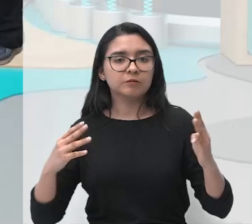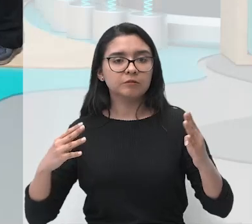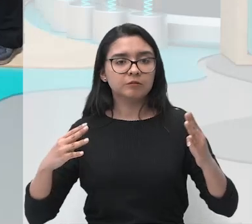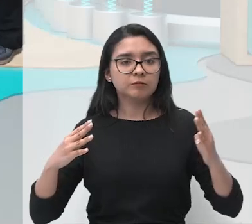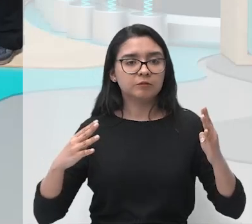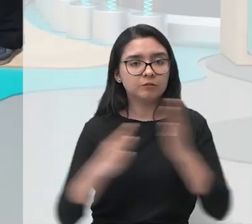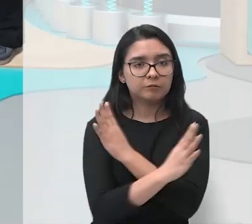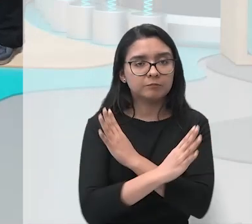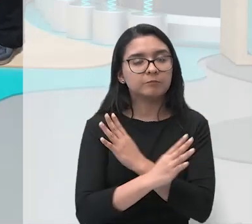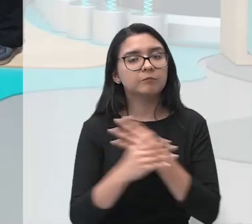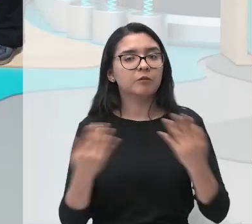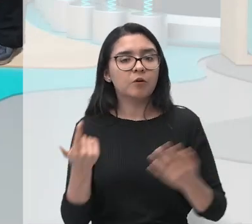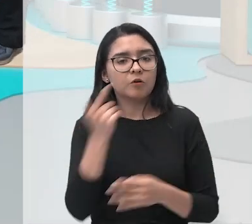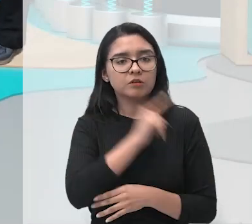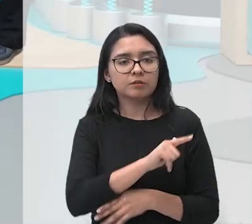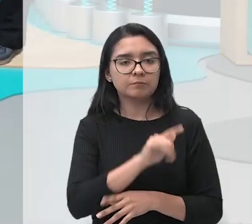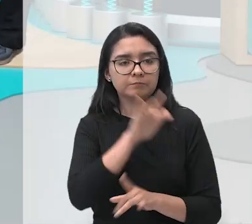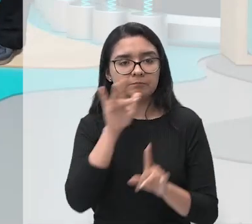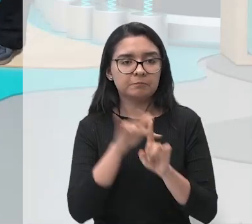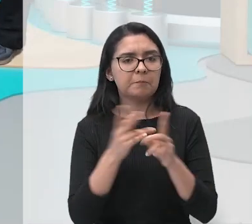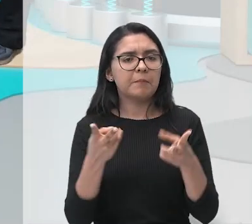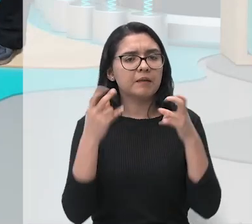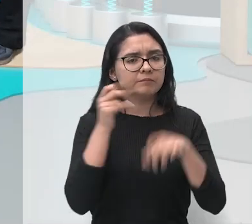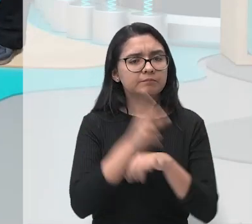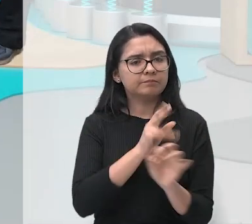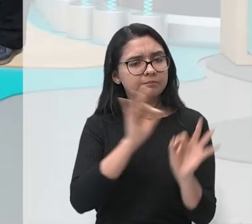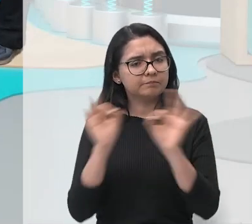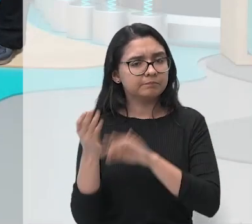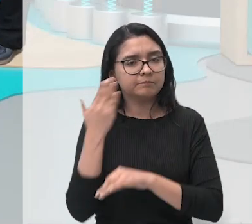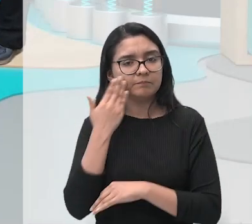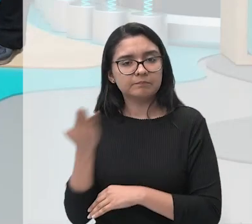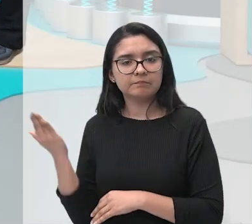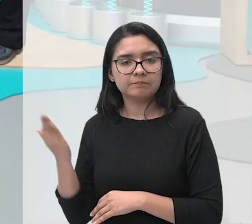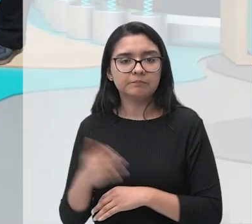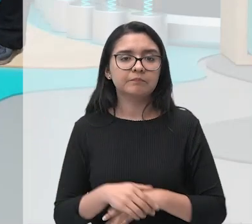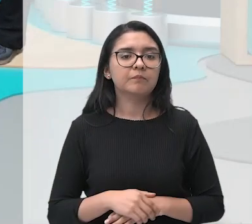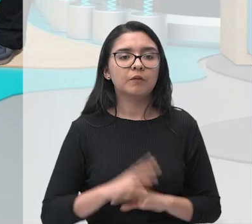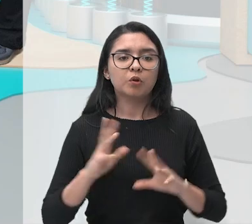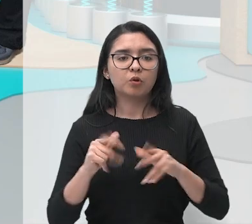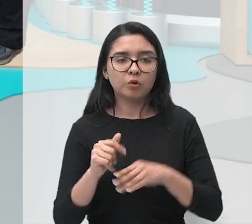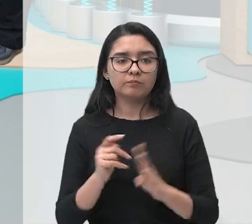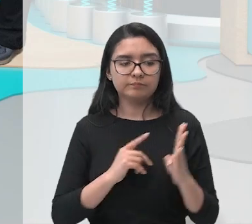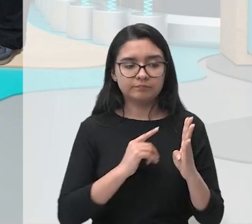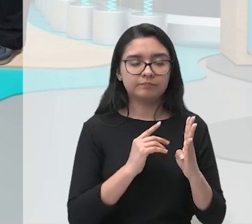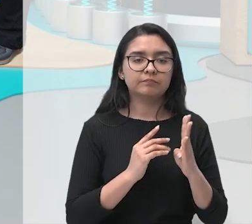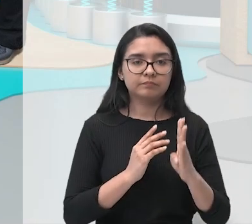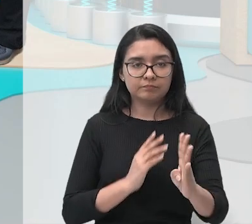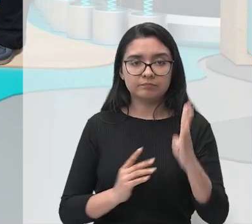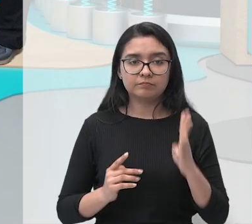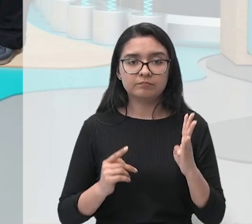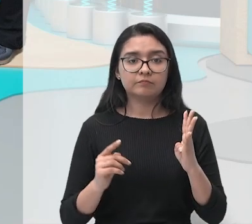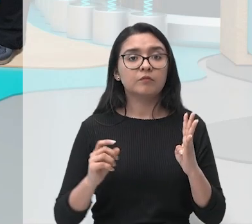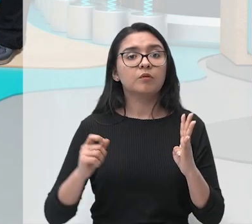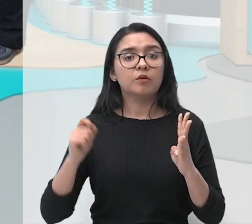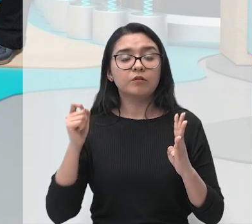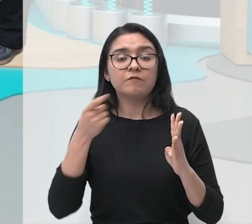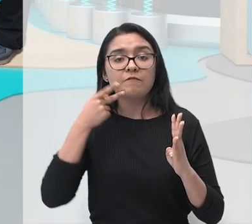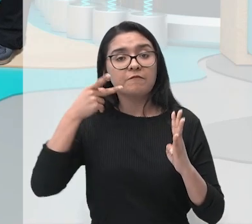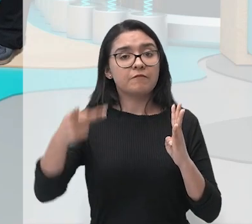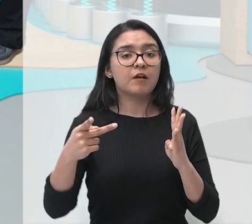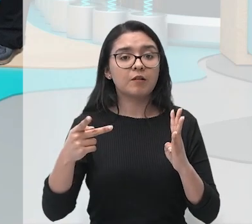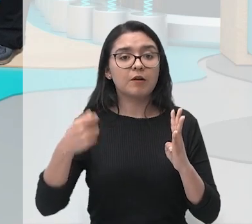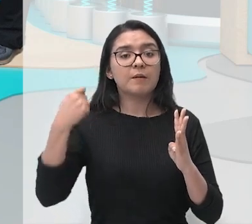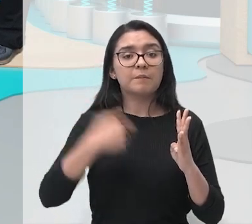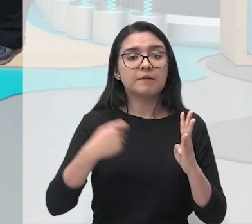sem ser alcançado. Então, dá para observar direitinho, ó, todos estavam do lado de lá, quando a gente deu sinal,